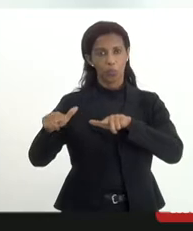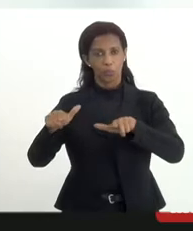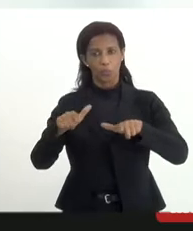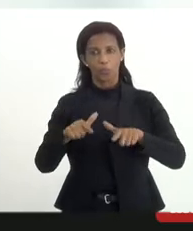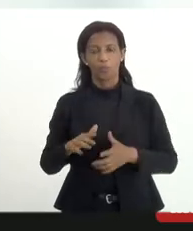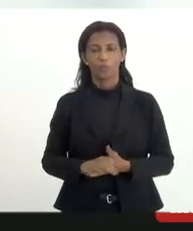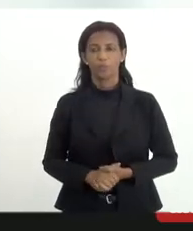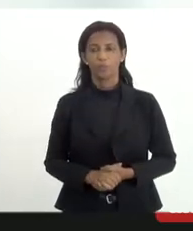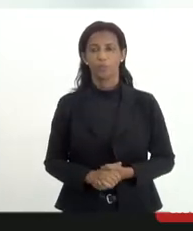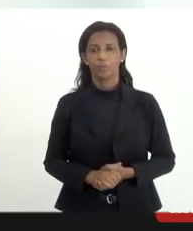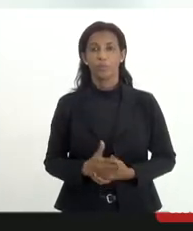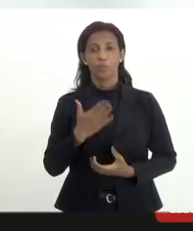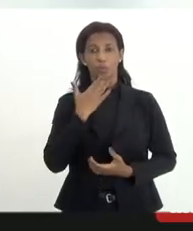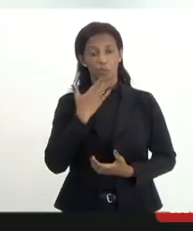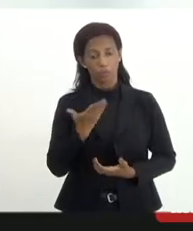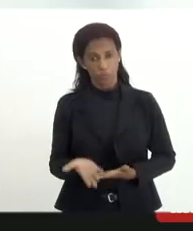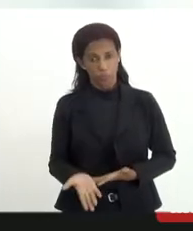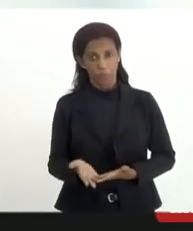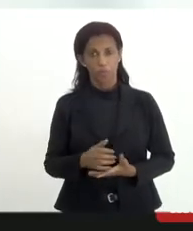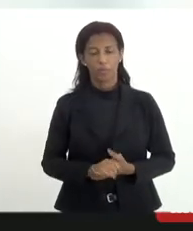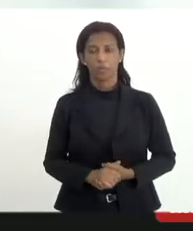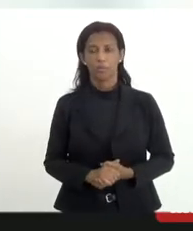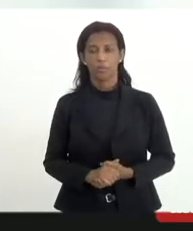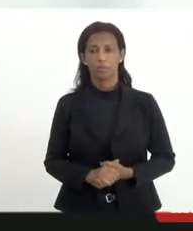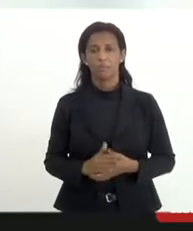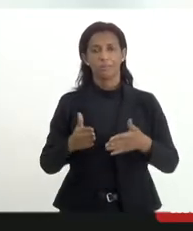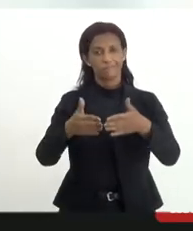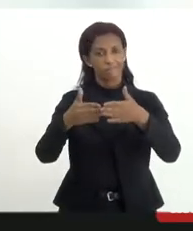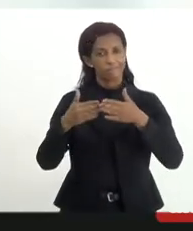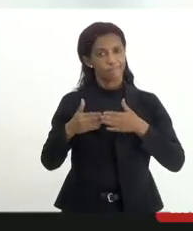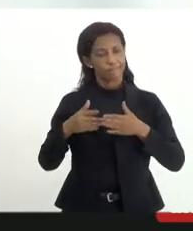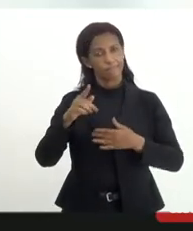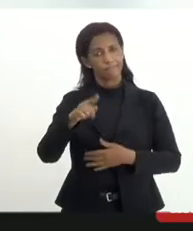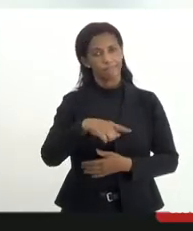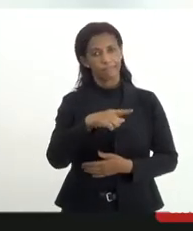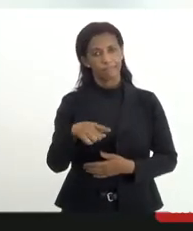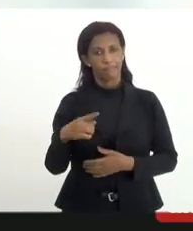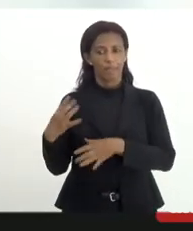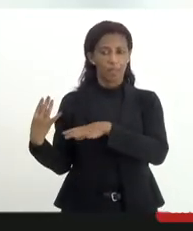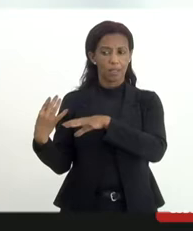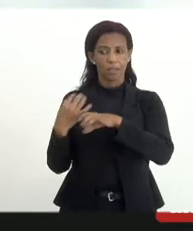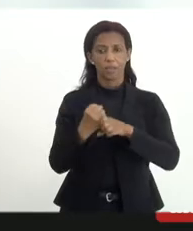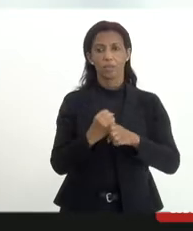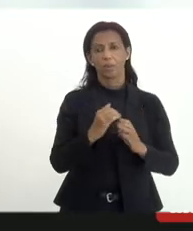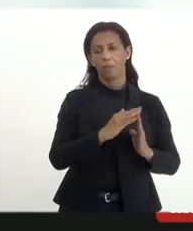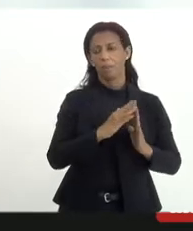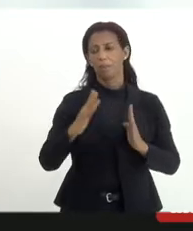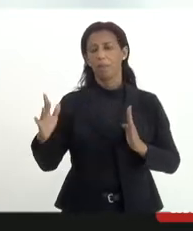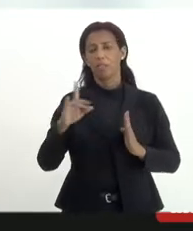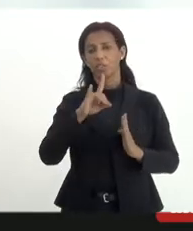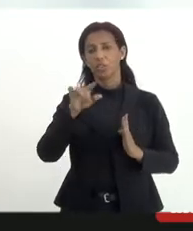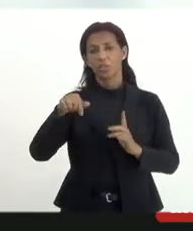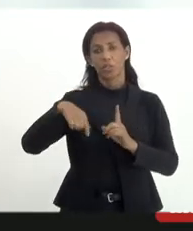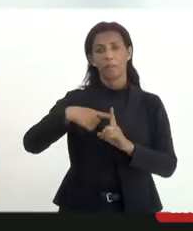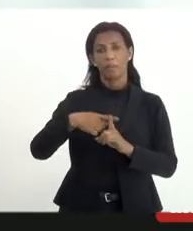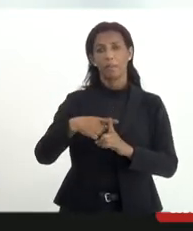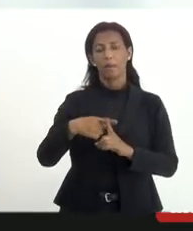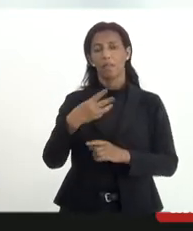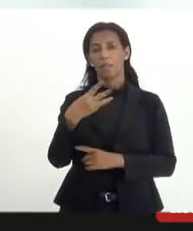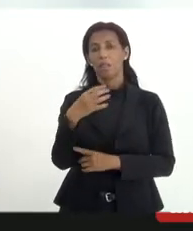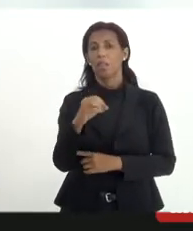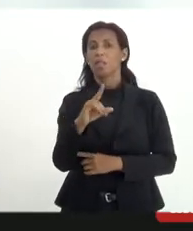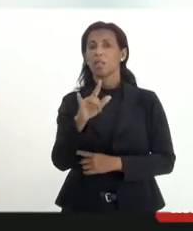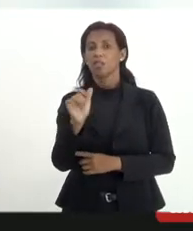estamos pedindo essa suspensão de contagem de prazo por no máximo